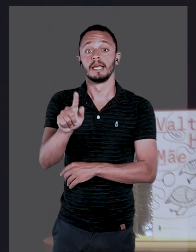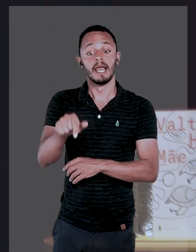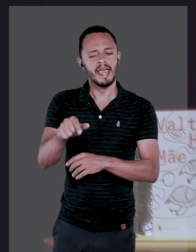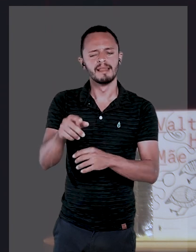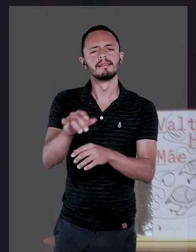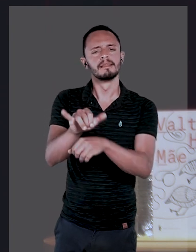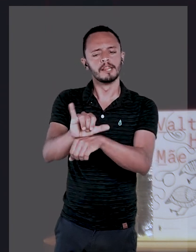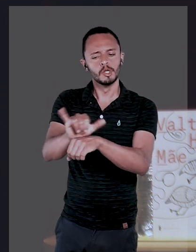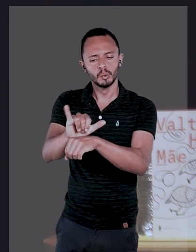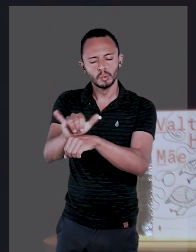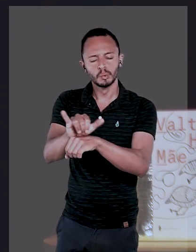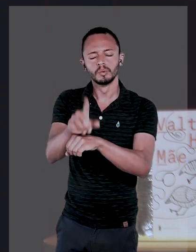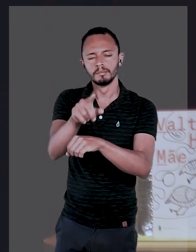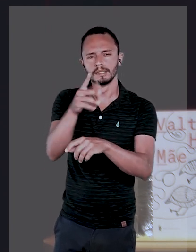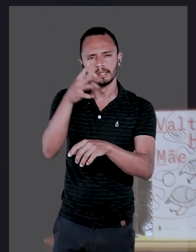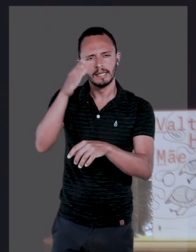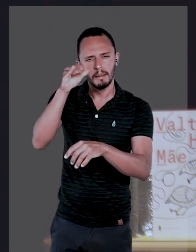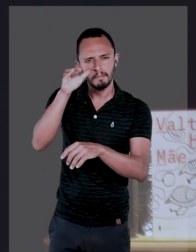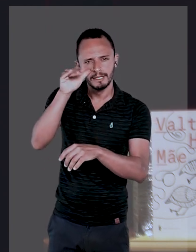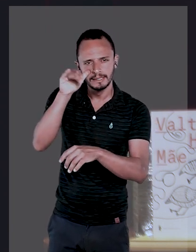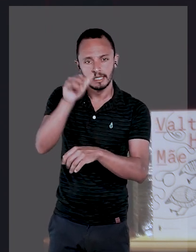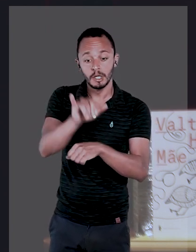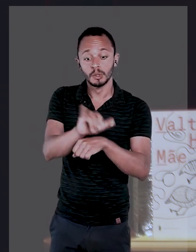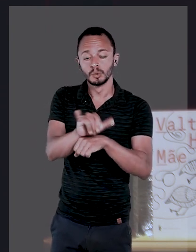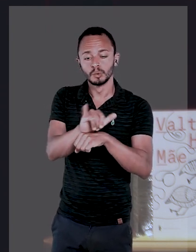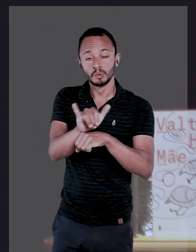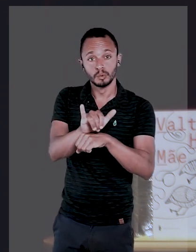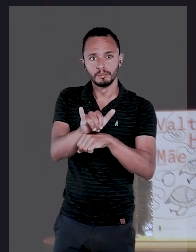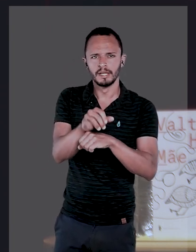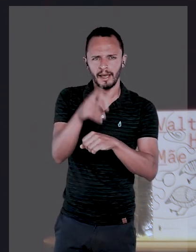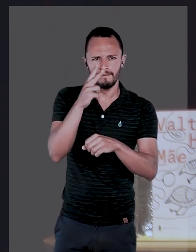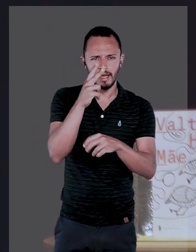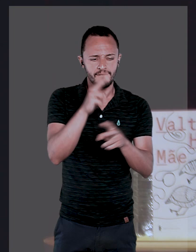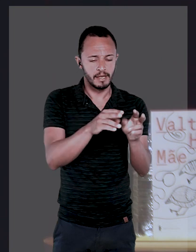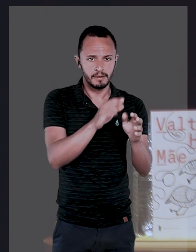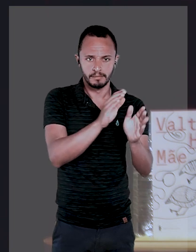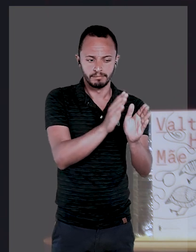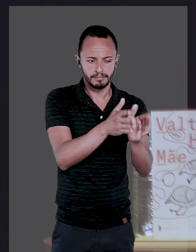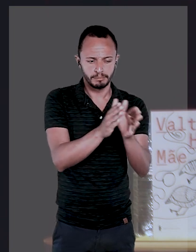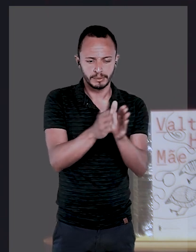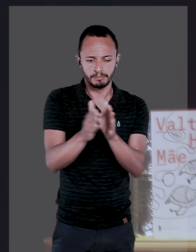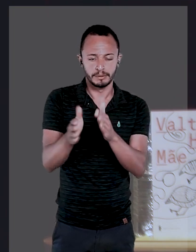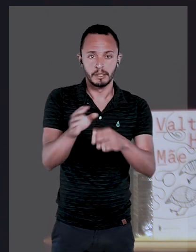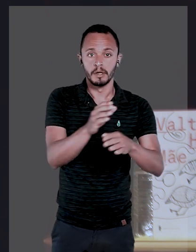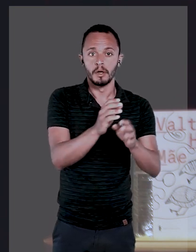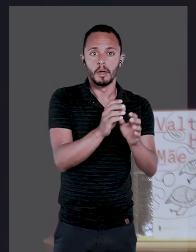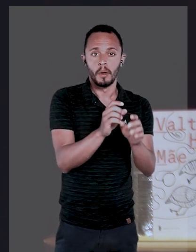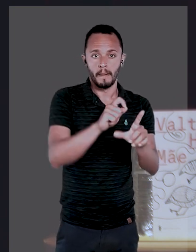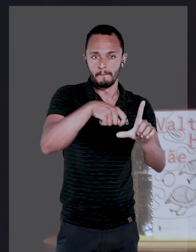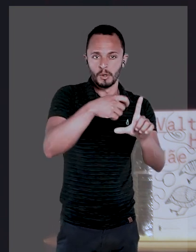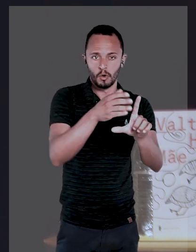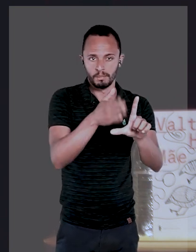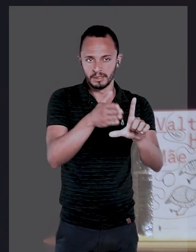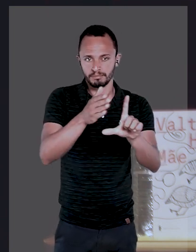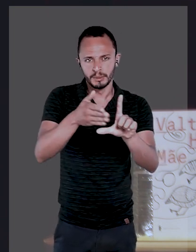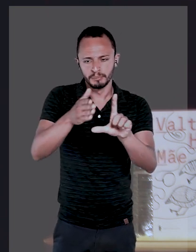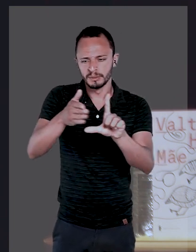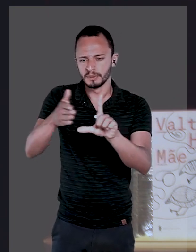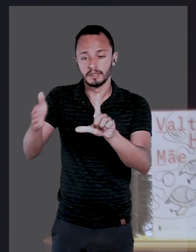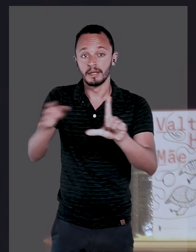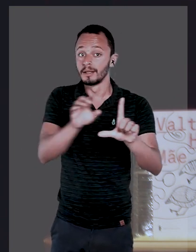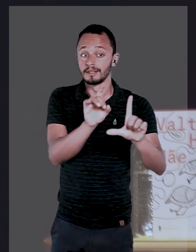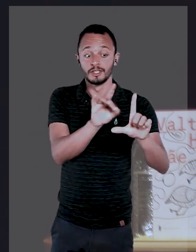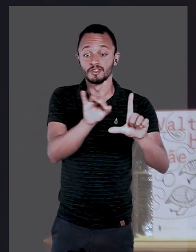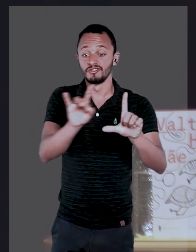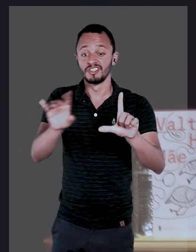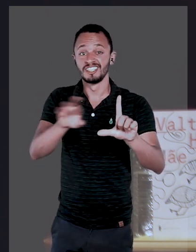nossas redes, pelo YouTube do Sempre um Papo. Ali tem mais de 800 programas gravados ao longo desses